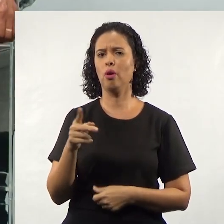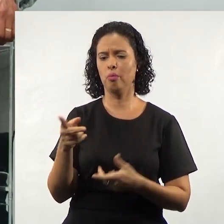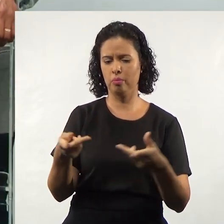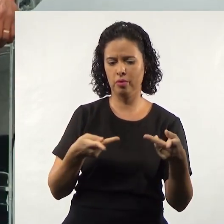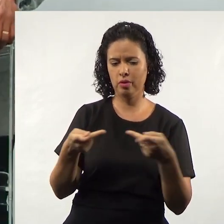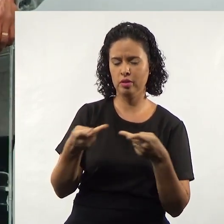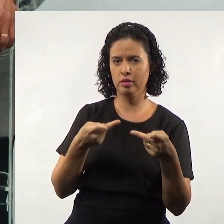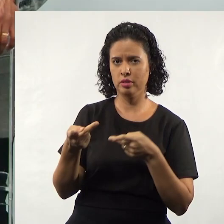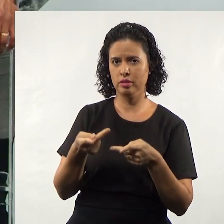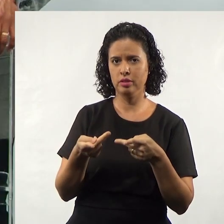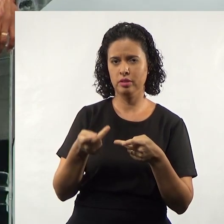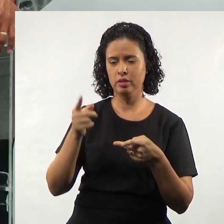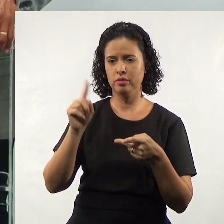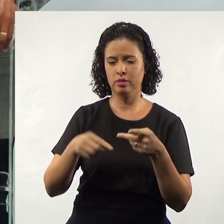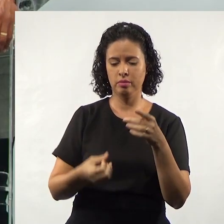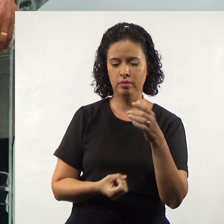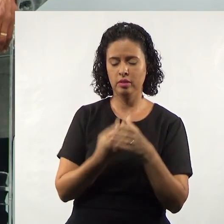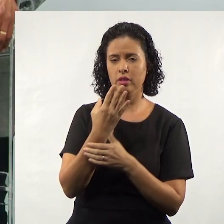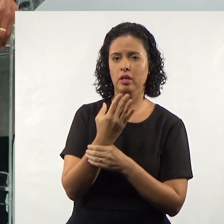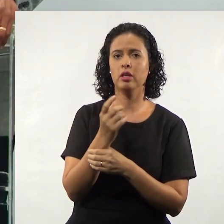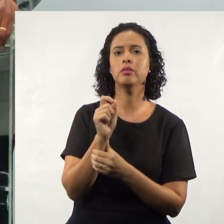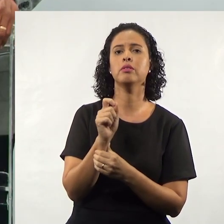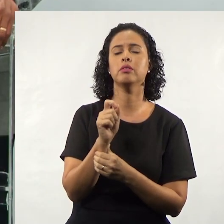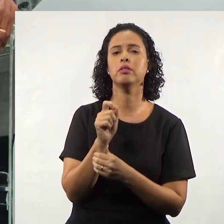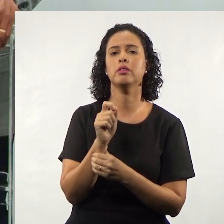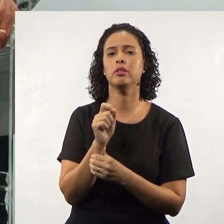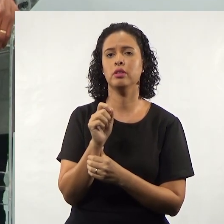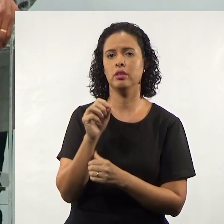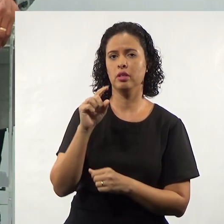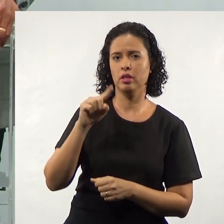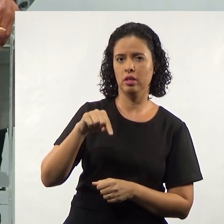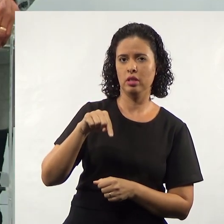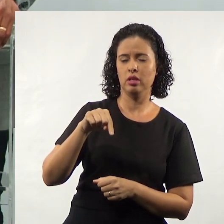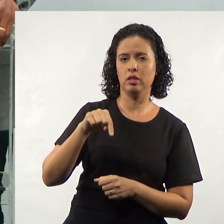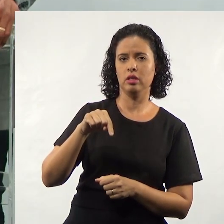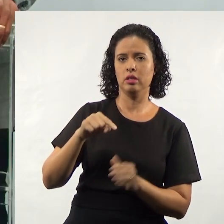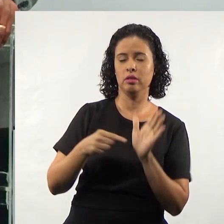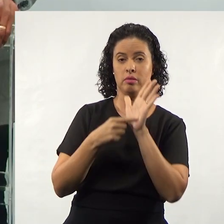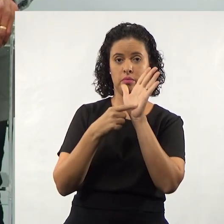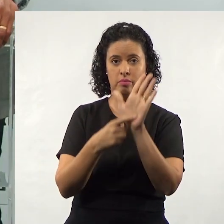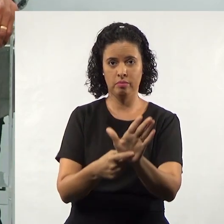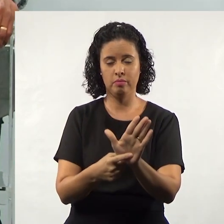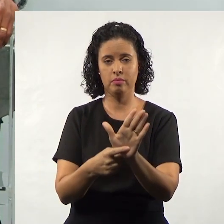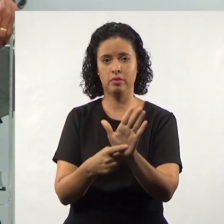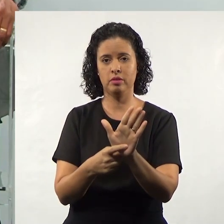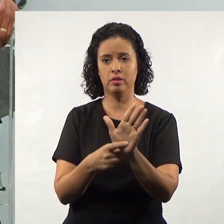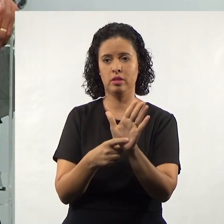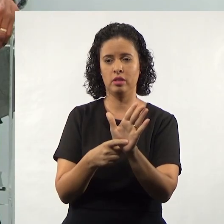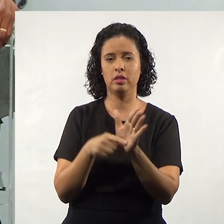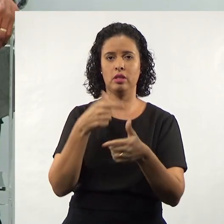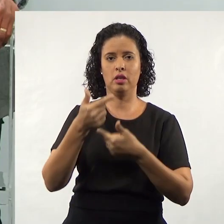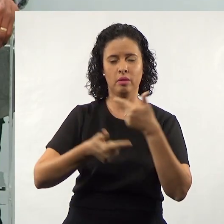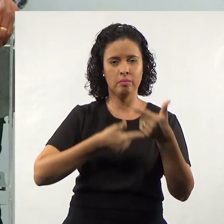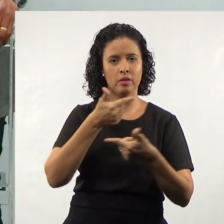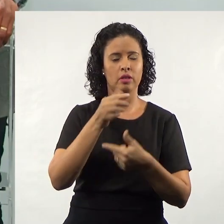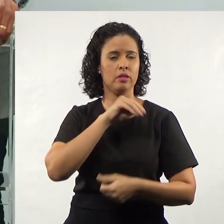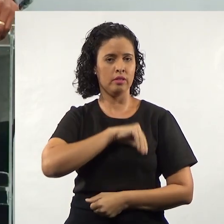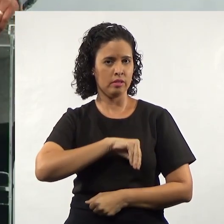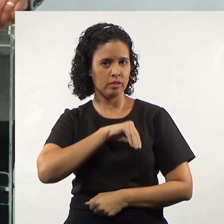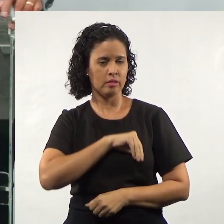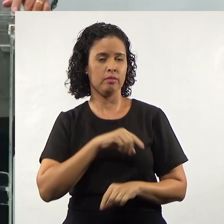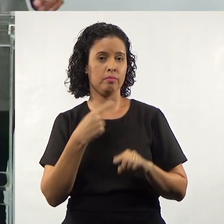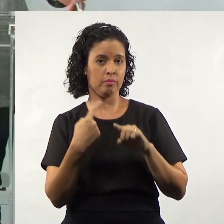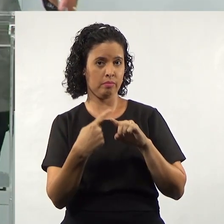foi criado, né, para financiar projetos de investimento de micro e pequenos, mas que apresentem emprego e renda, tá? Porque